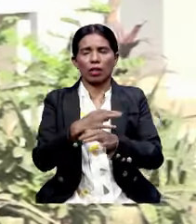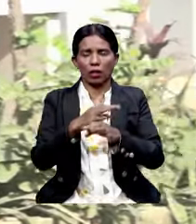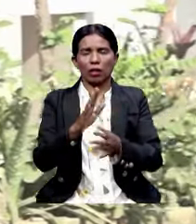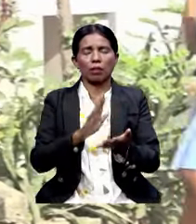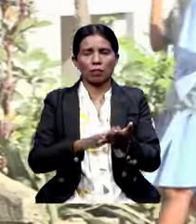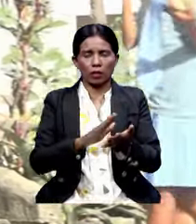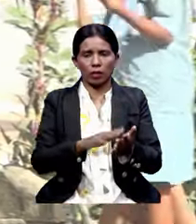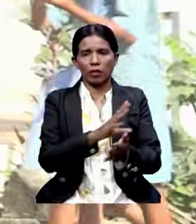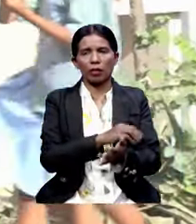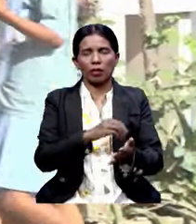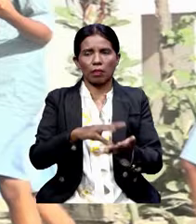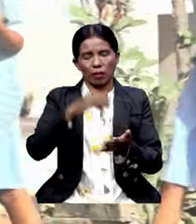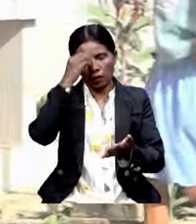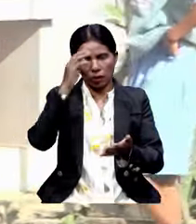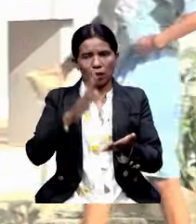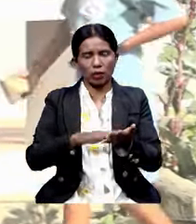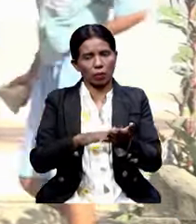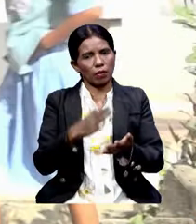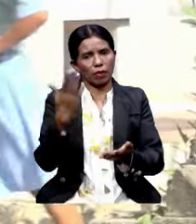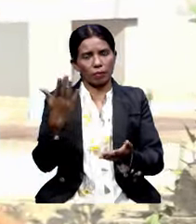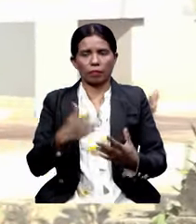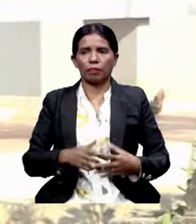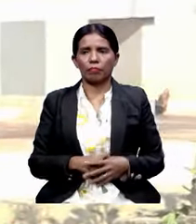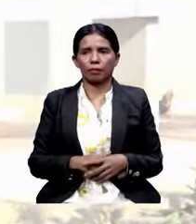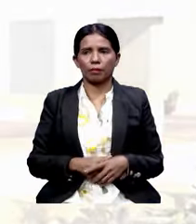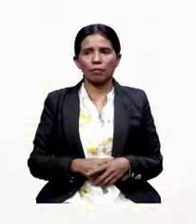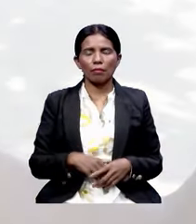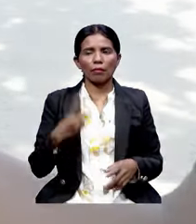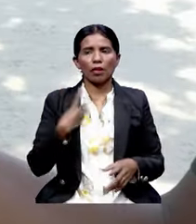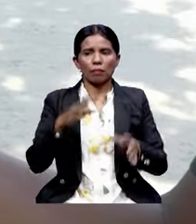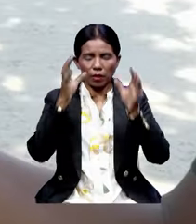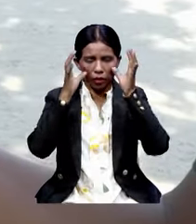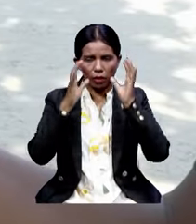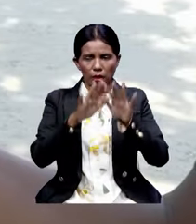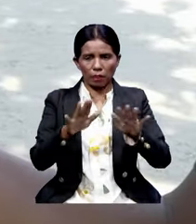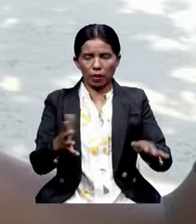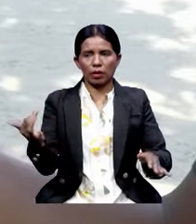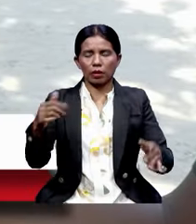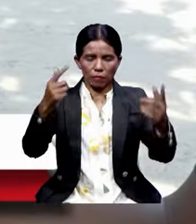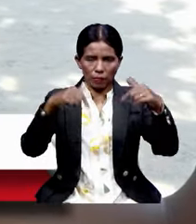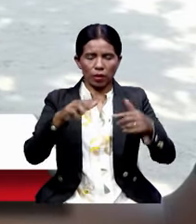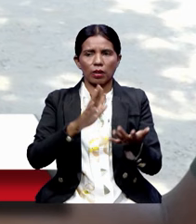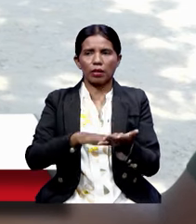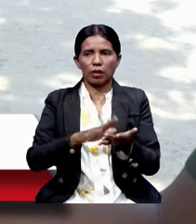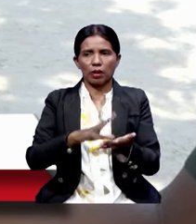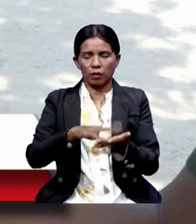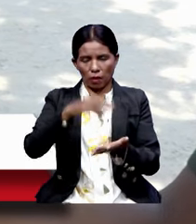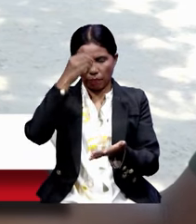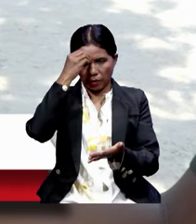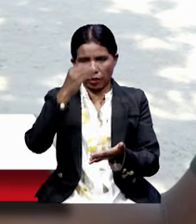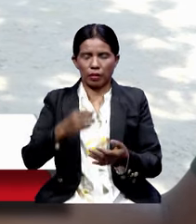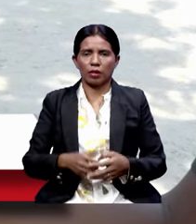fale processo ensino aprendizagem e escola refere. Am triste tamba labar sira mai a escola, a tu aprende. Am